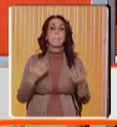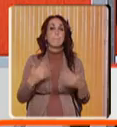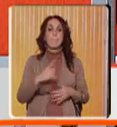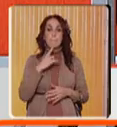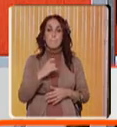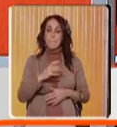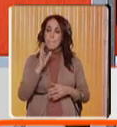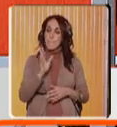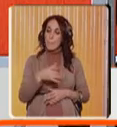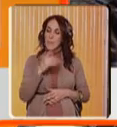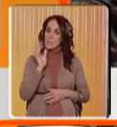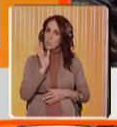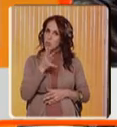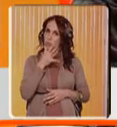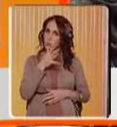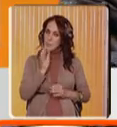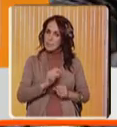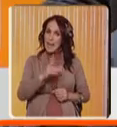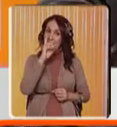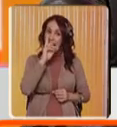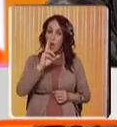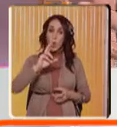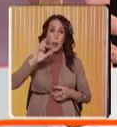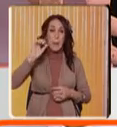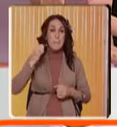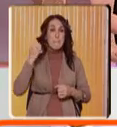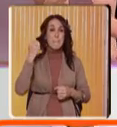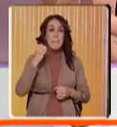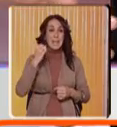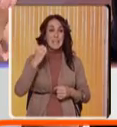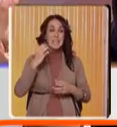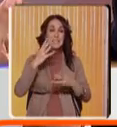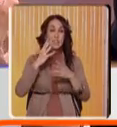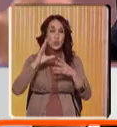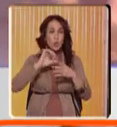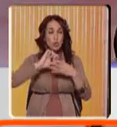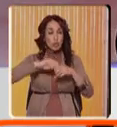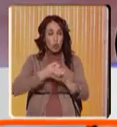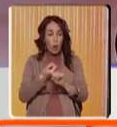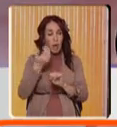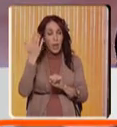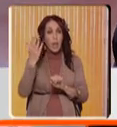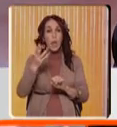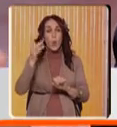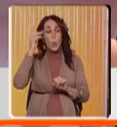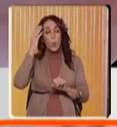a pergunta tem que ser bem definida, isto é, o álcool mata os neurónios, mas qual álcool? O álcool em excesso, ou o álcool social, ou o álcool que bebemos às refeições.